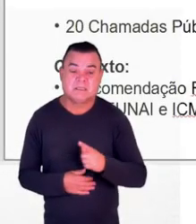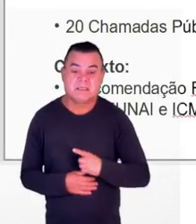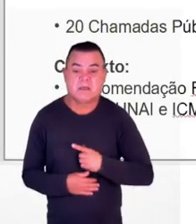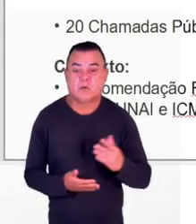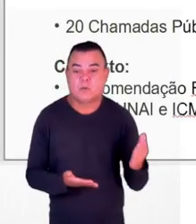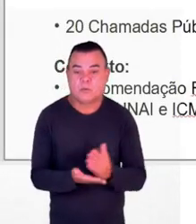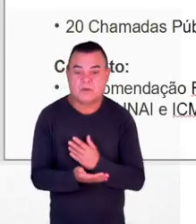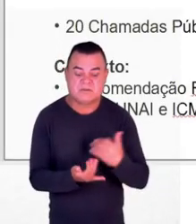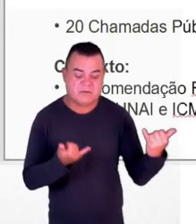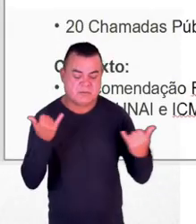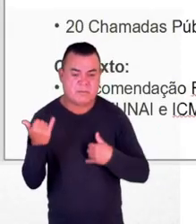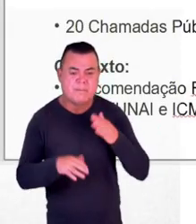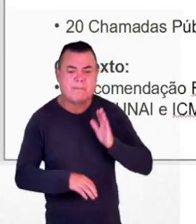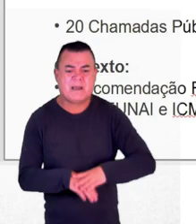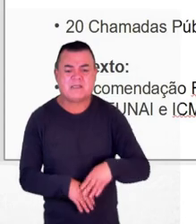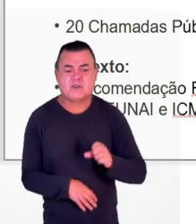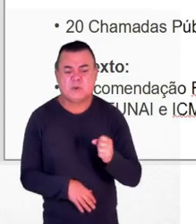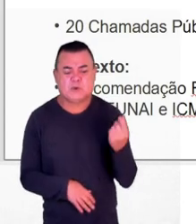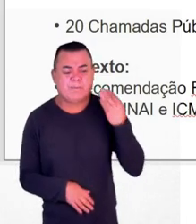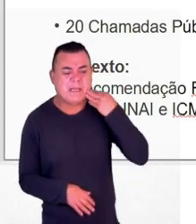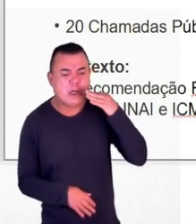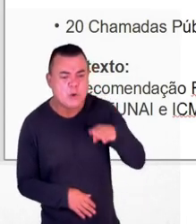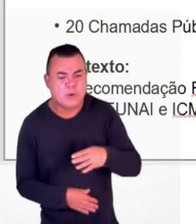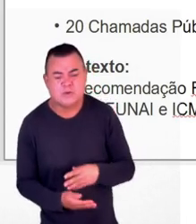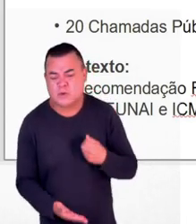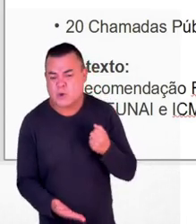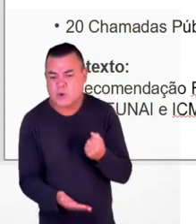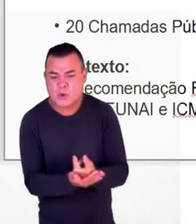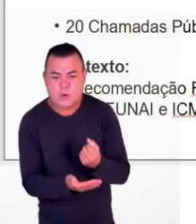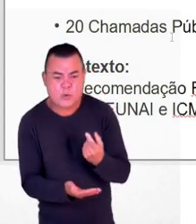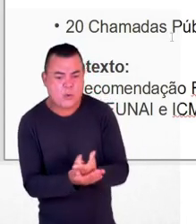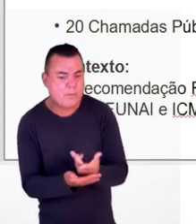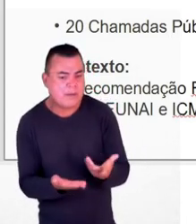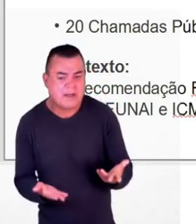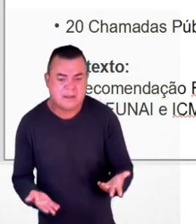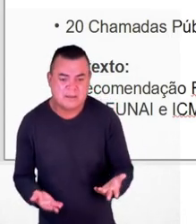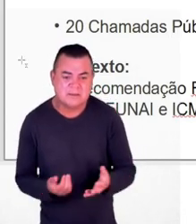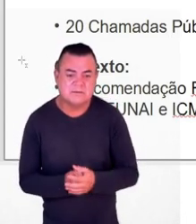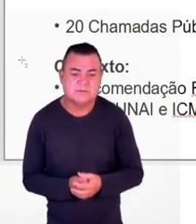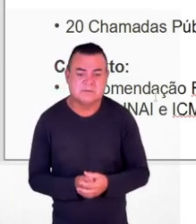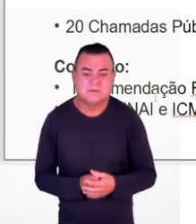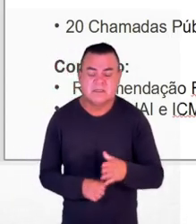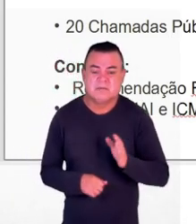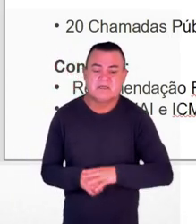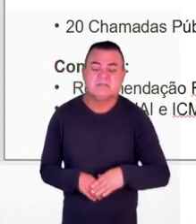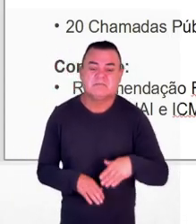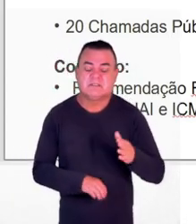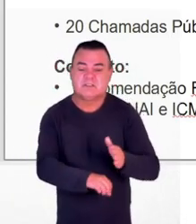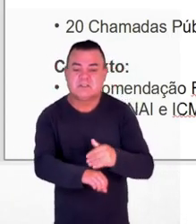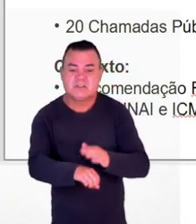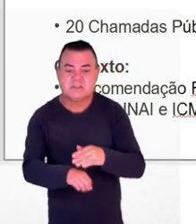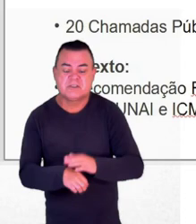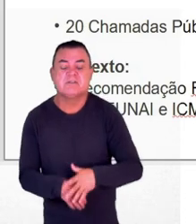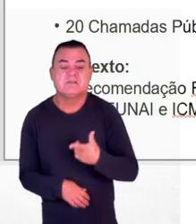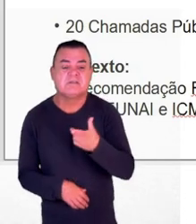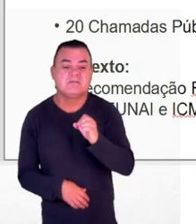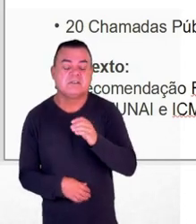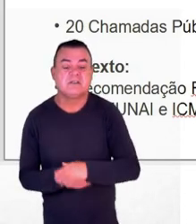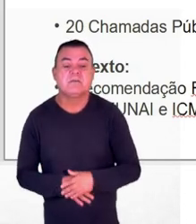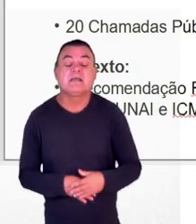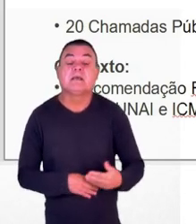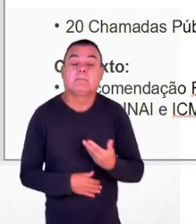8 milhões comprados dos indígenas e ribeirinhos né em chamadas públicas mais de 20 chamadas públicas diferenciadas para compra da produção